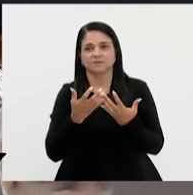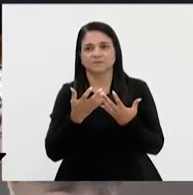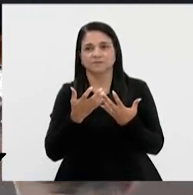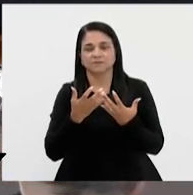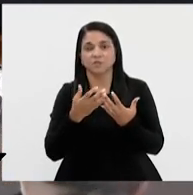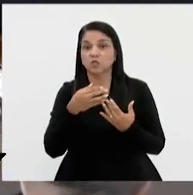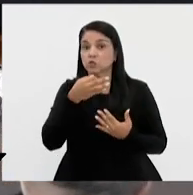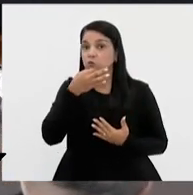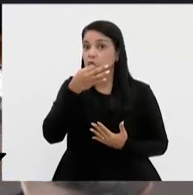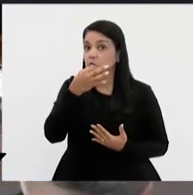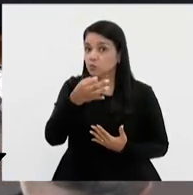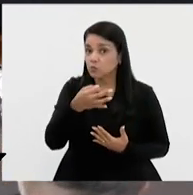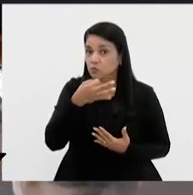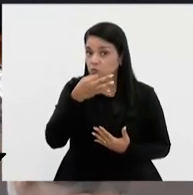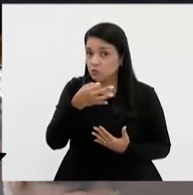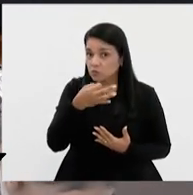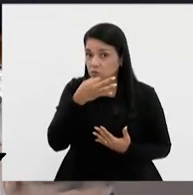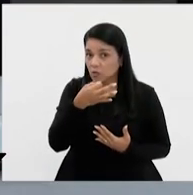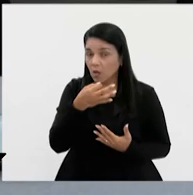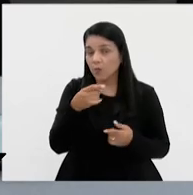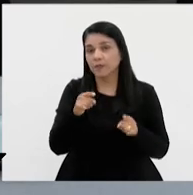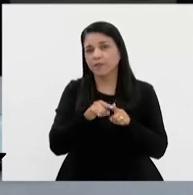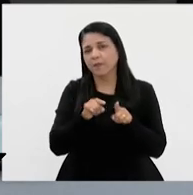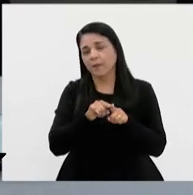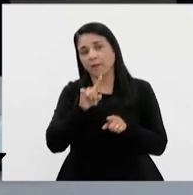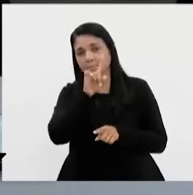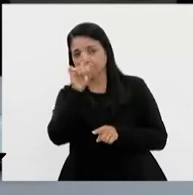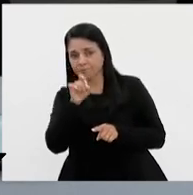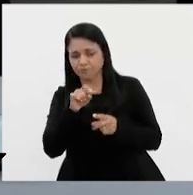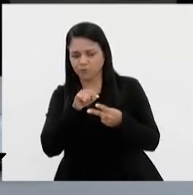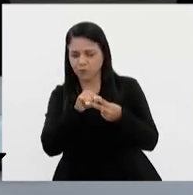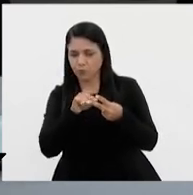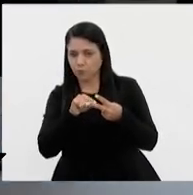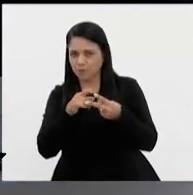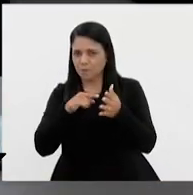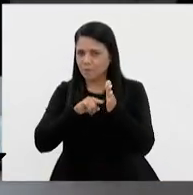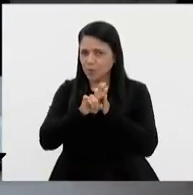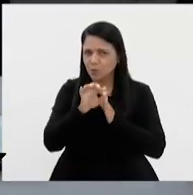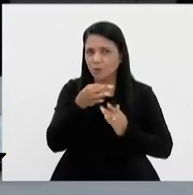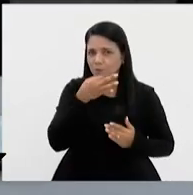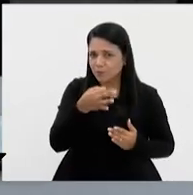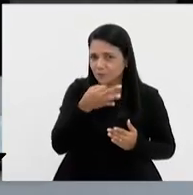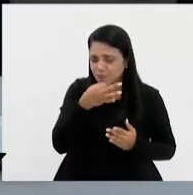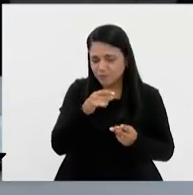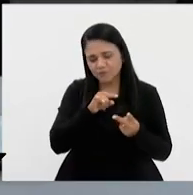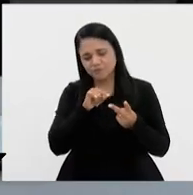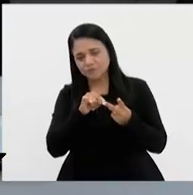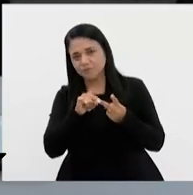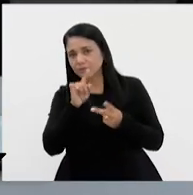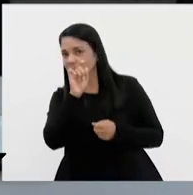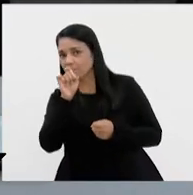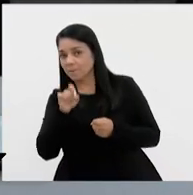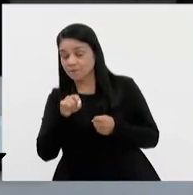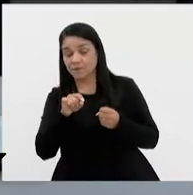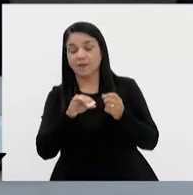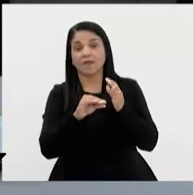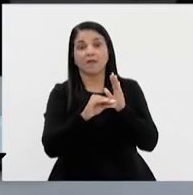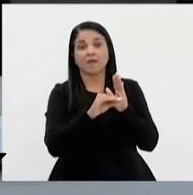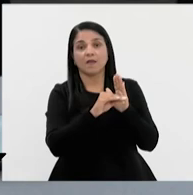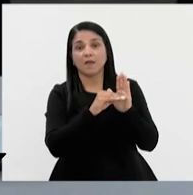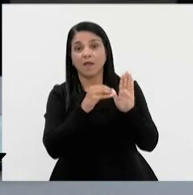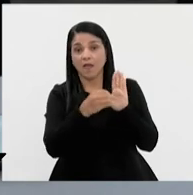uma sugestão e, ao mesmo tempo, uma interrogação. Pois não. Deputado Fred Pacheco. A emenda está